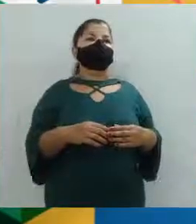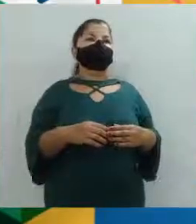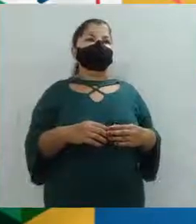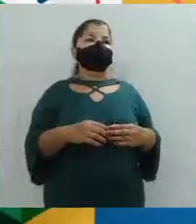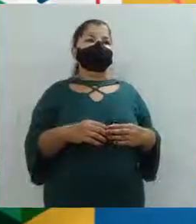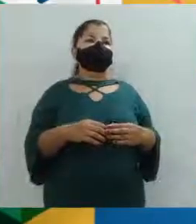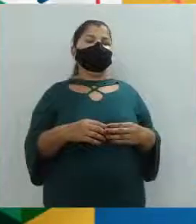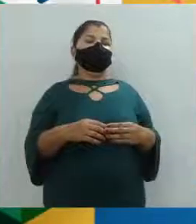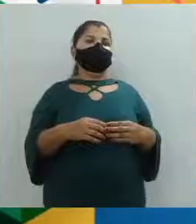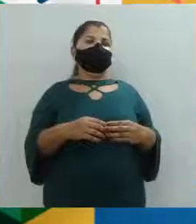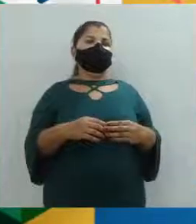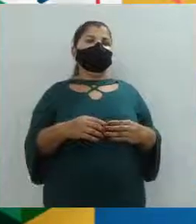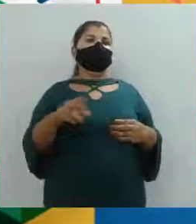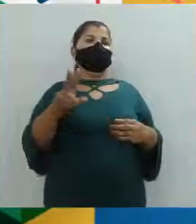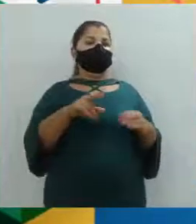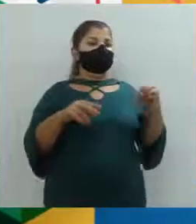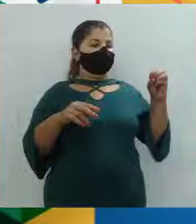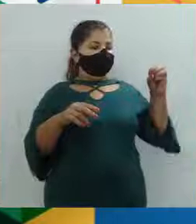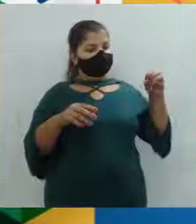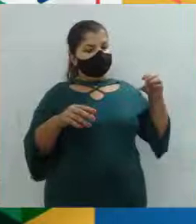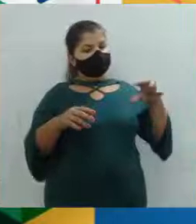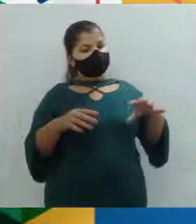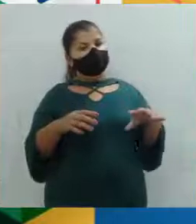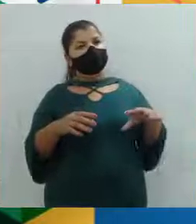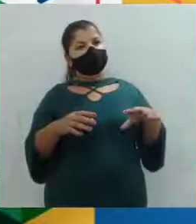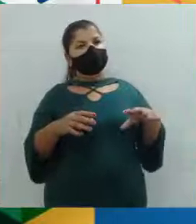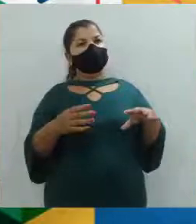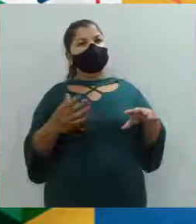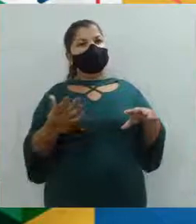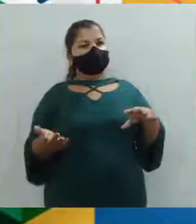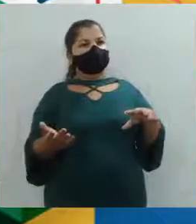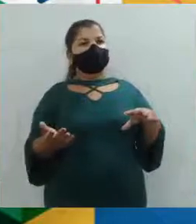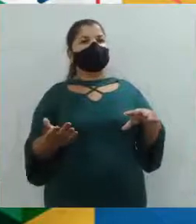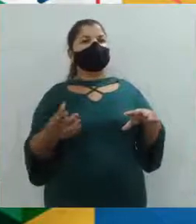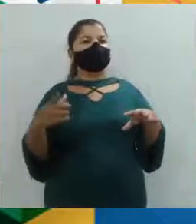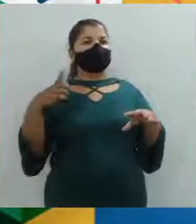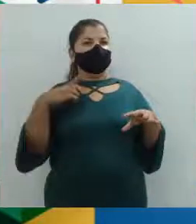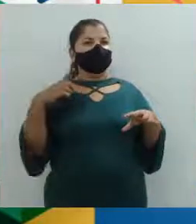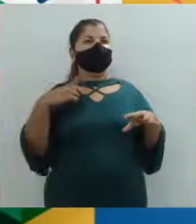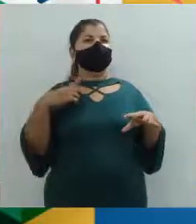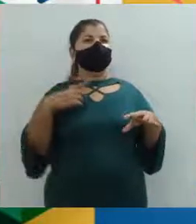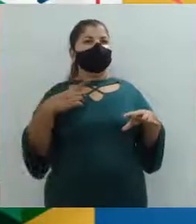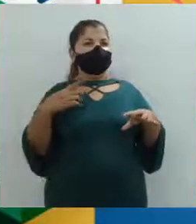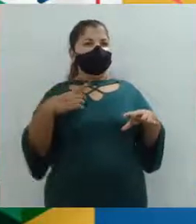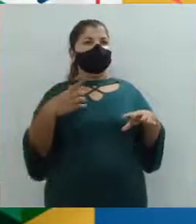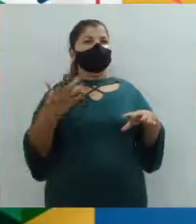e ele vai iluminar. Então, voltando ao texto.